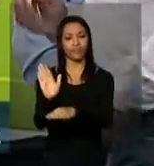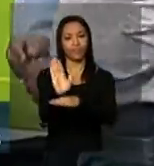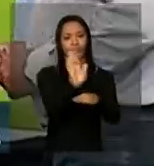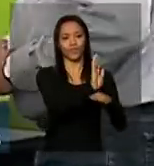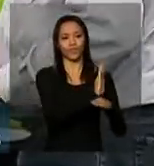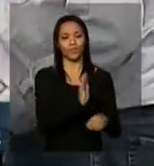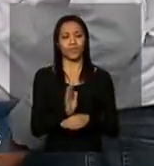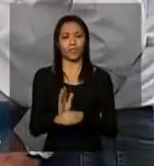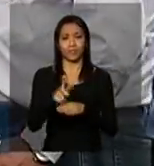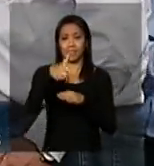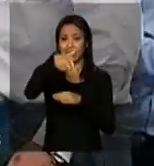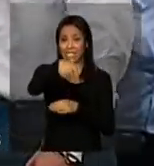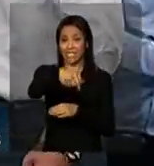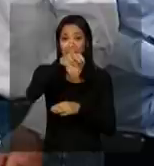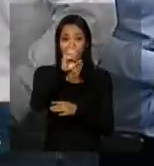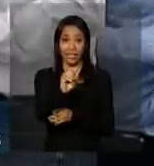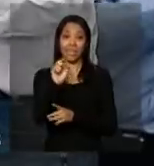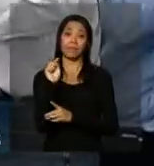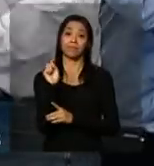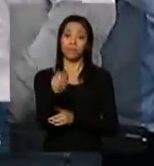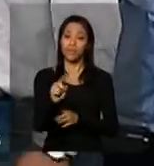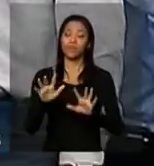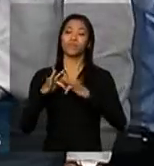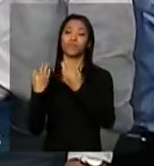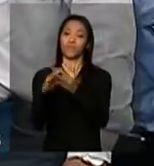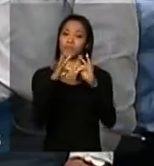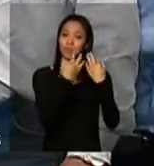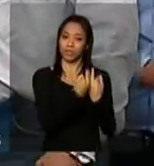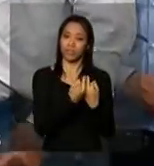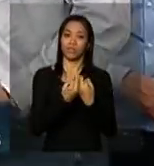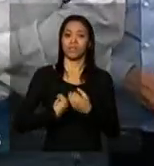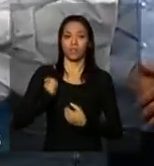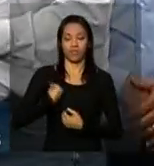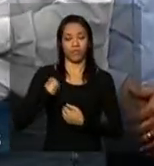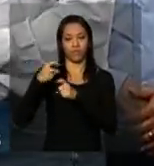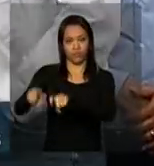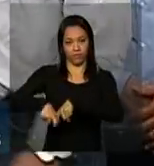cerca de 70.000 famílias de agricultores